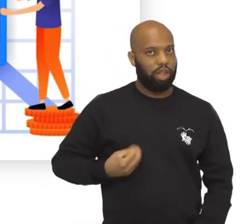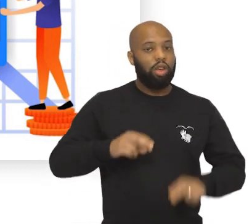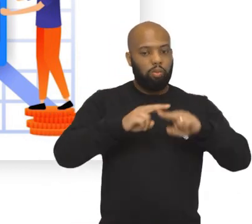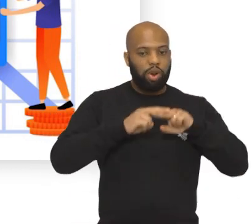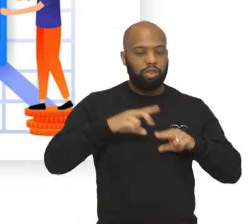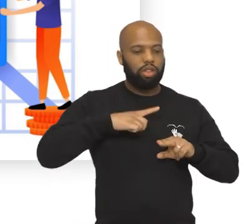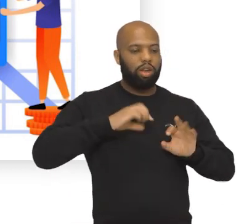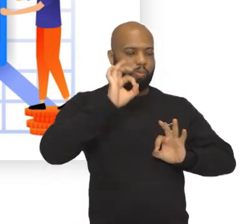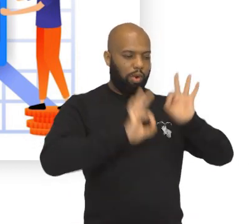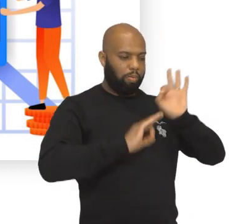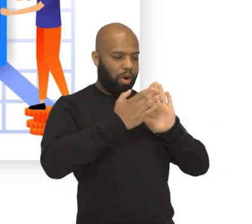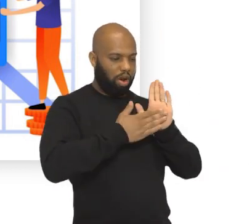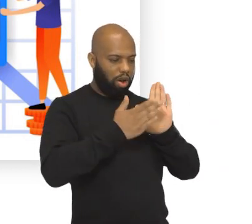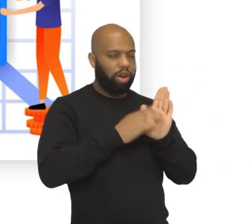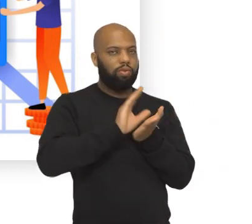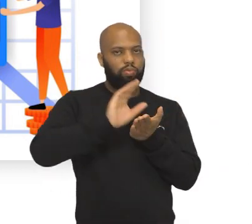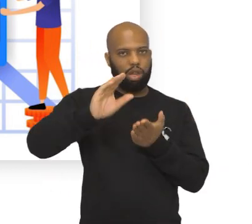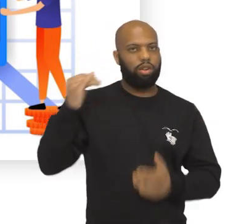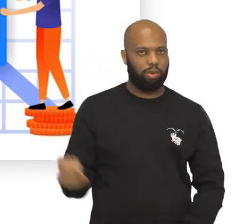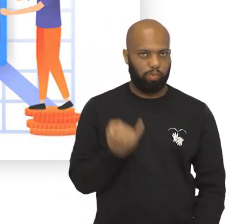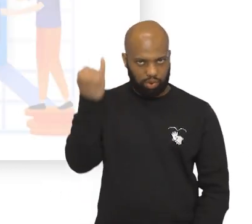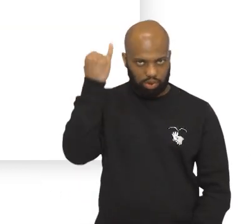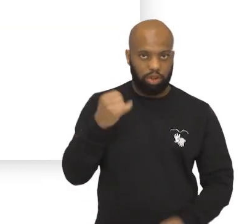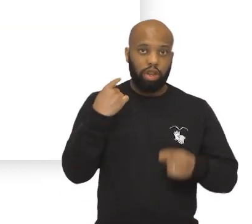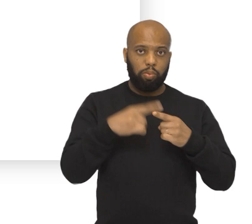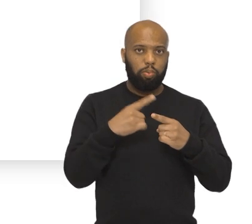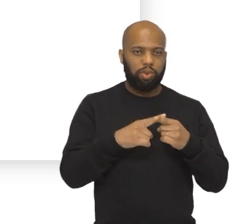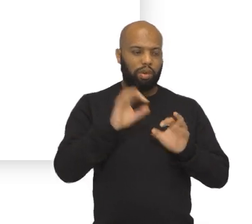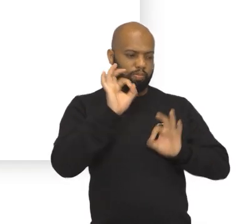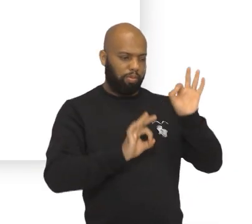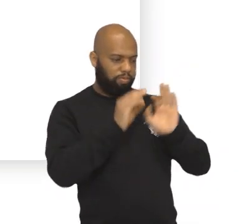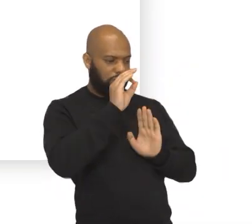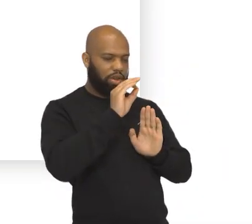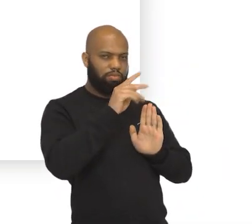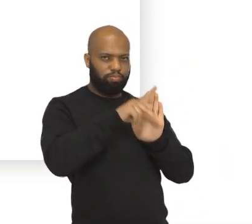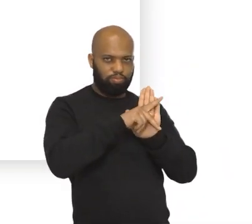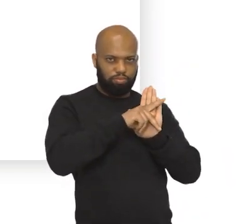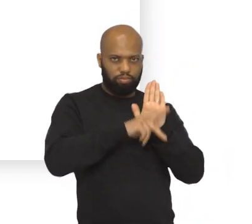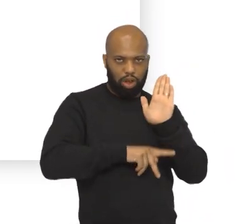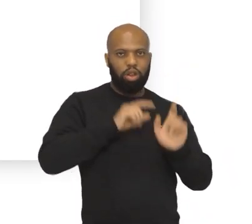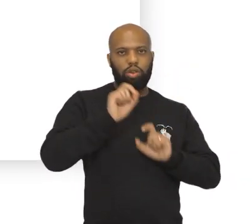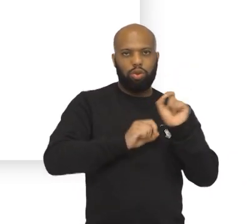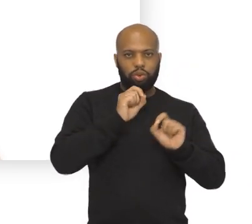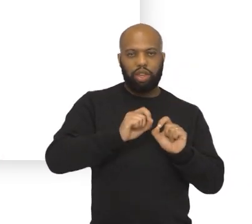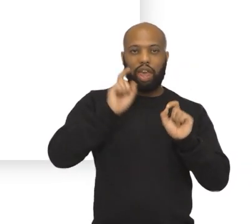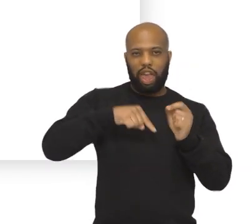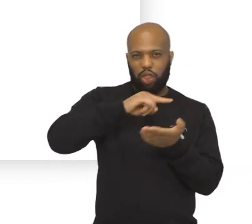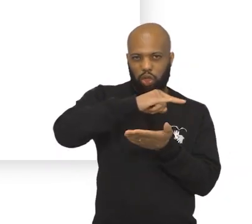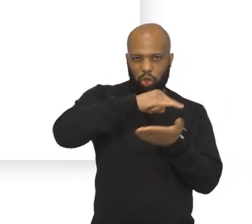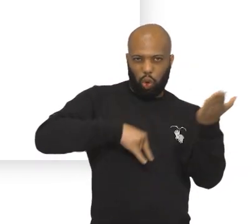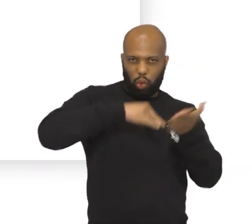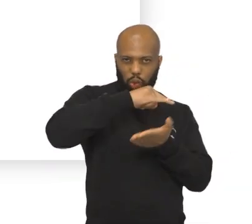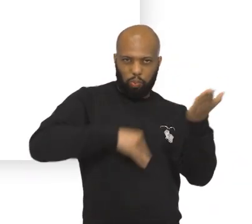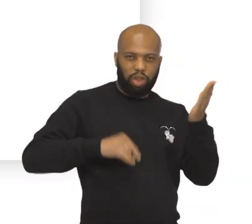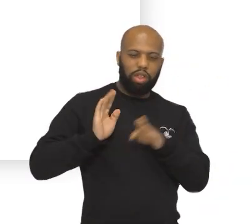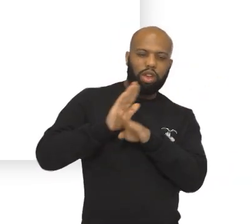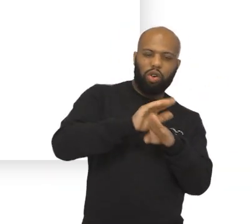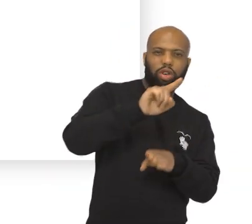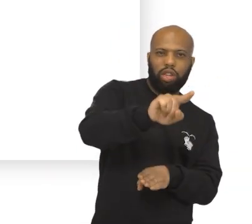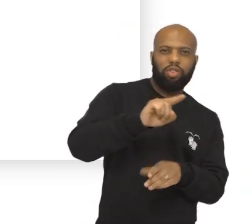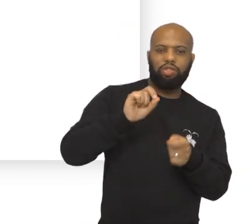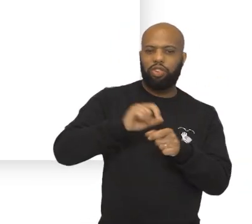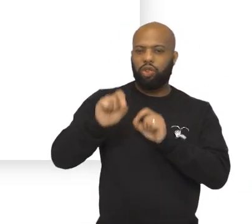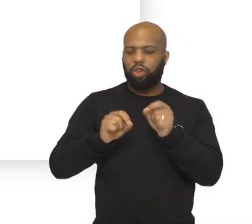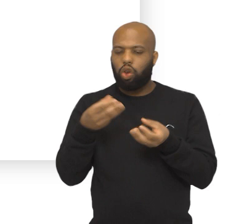para isso o plano de investimento é muito importante o plano de investimento pode ser entendido como um documento que